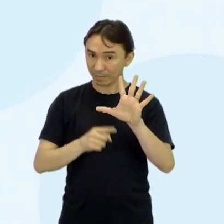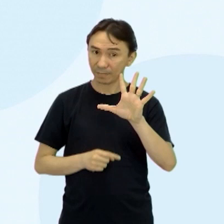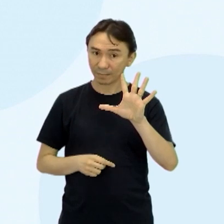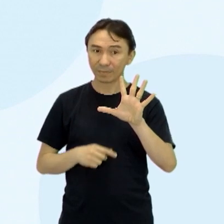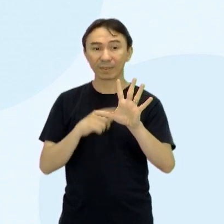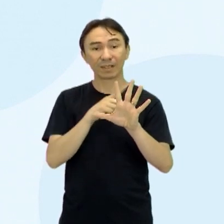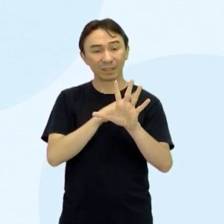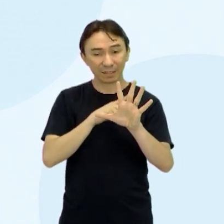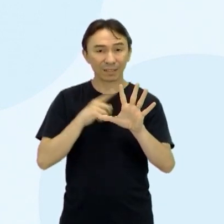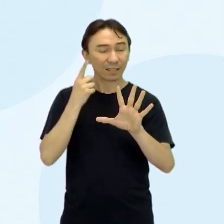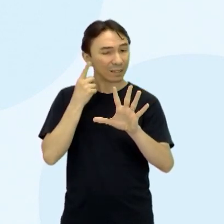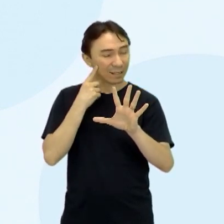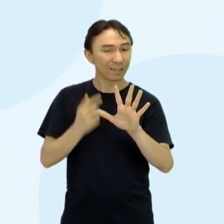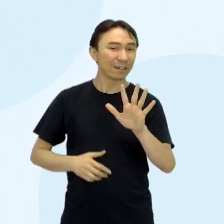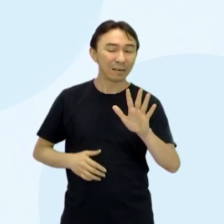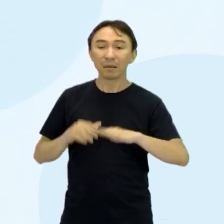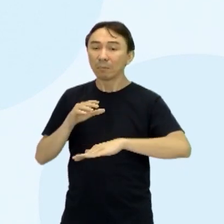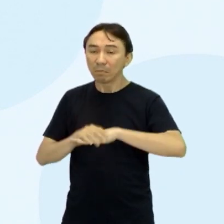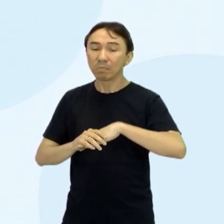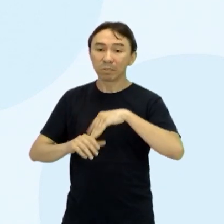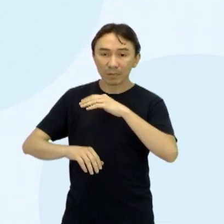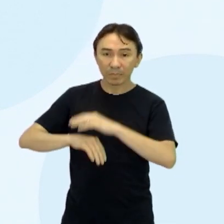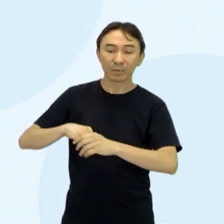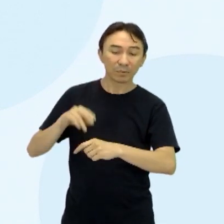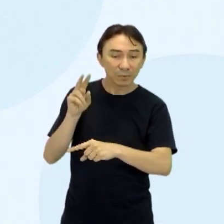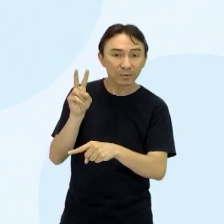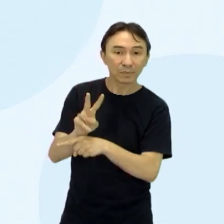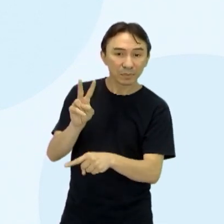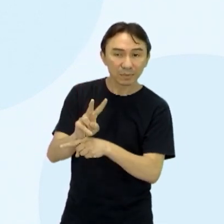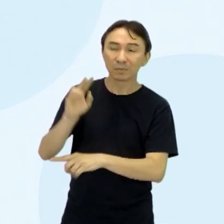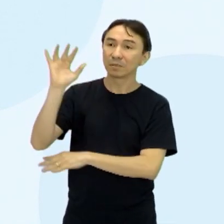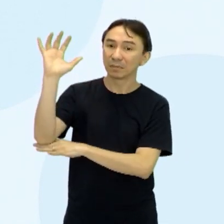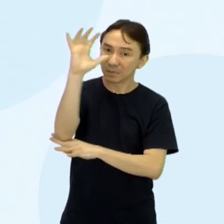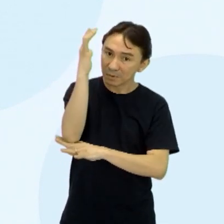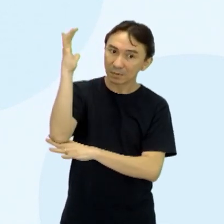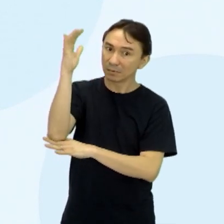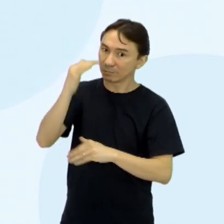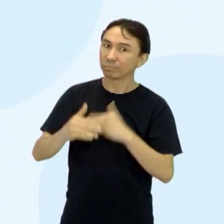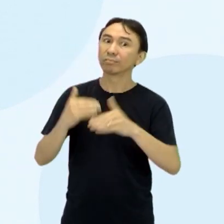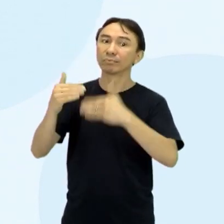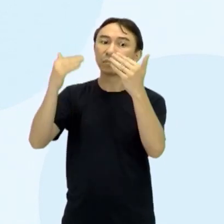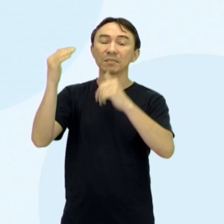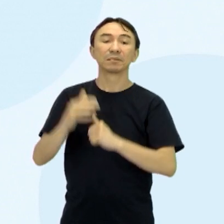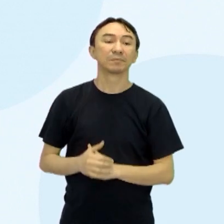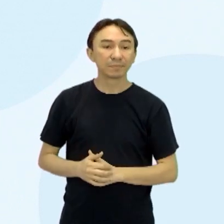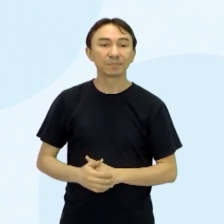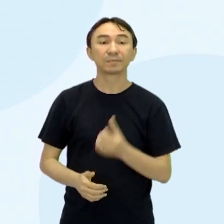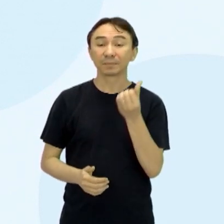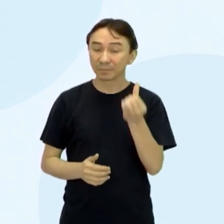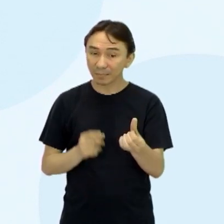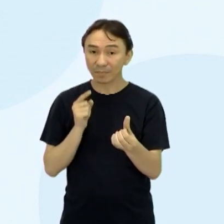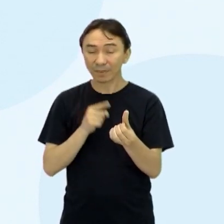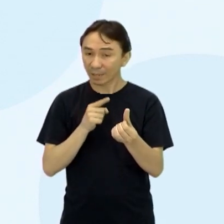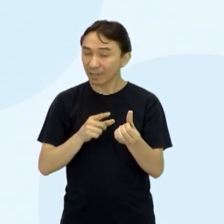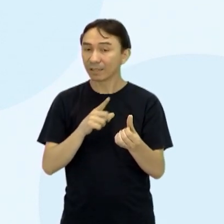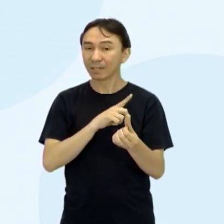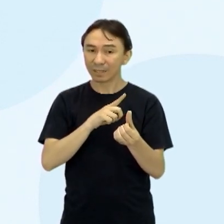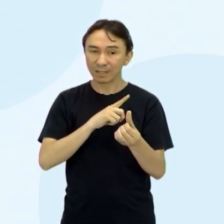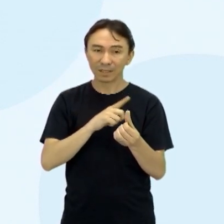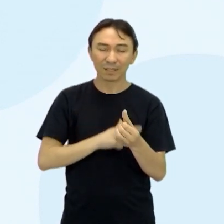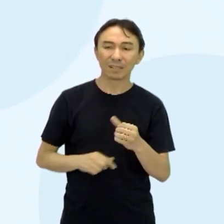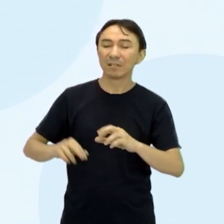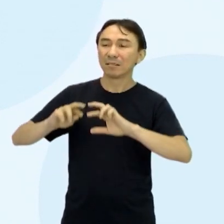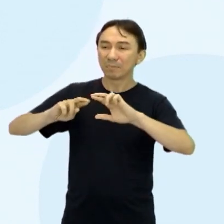de conservação da natureza no processo de desenvolvimento, proteger paisagens naturais